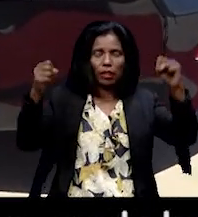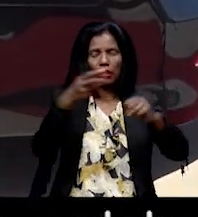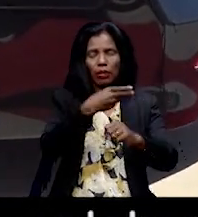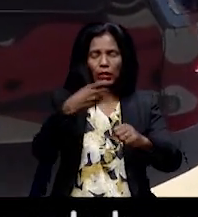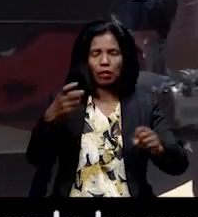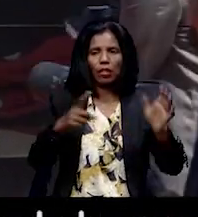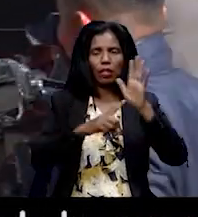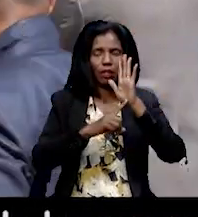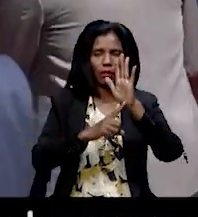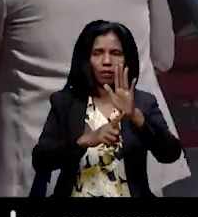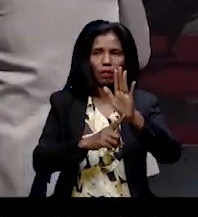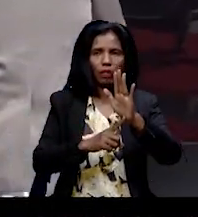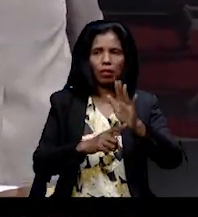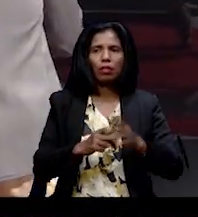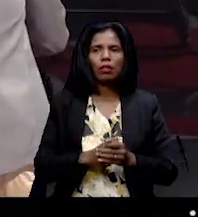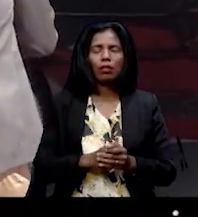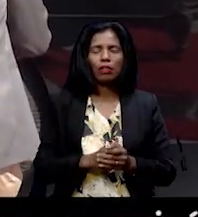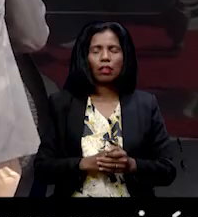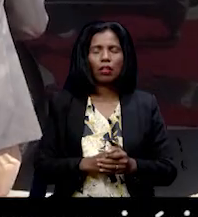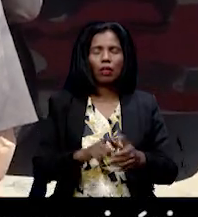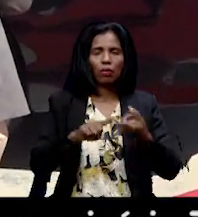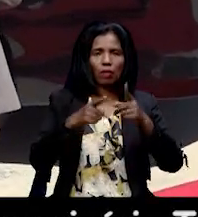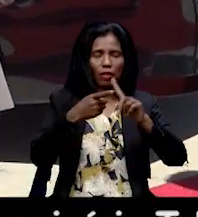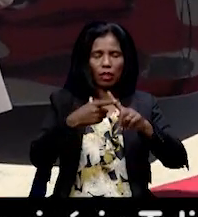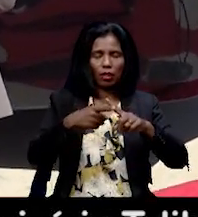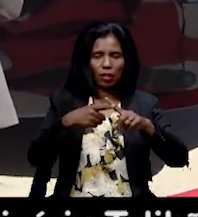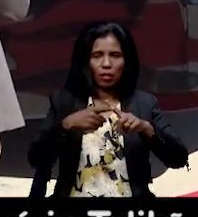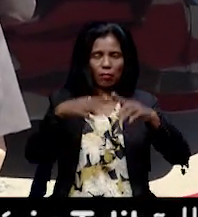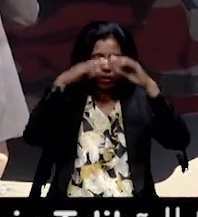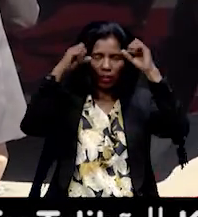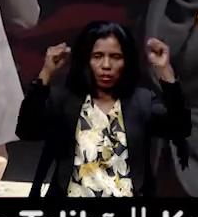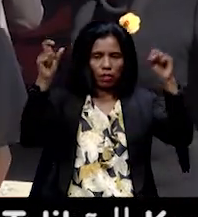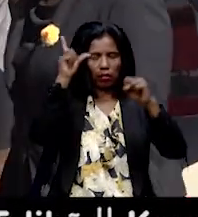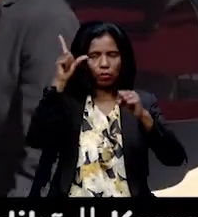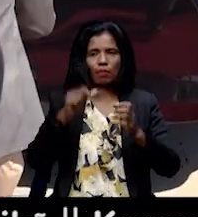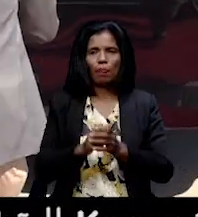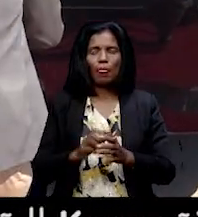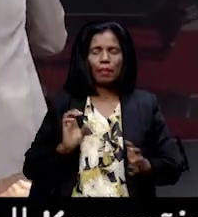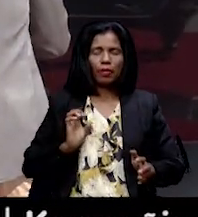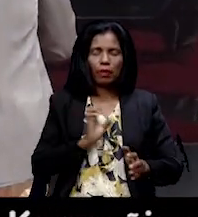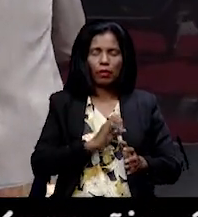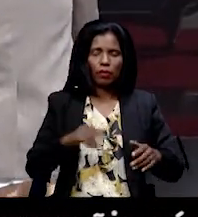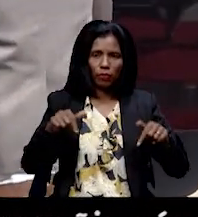Nia, bani homólogo Francisco Guterres Luolo. Embaixador Fong Ne, se halau niknar